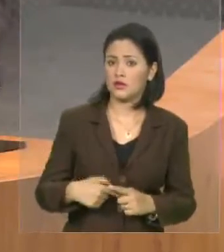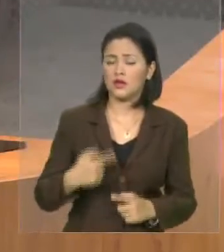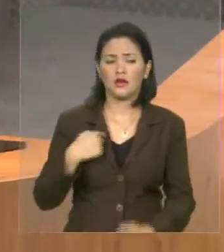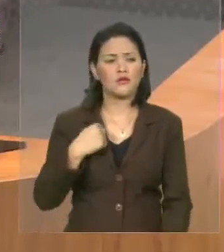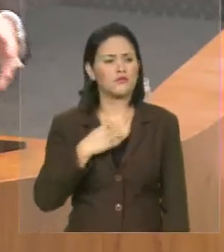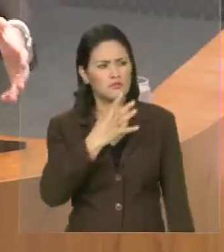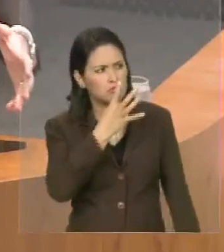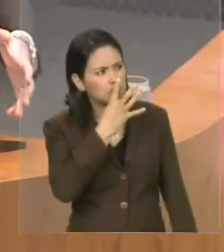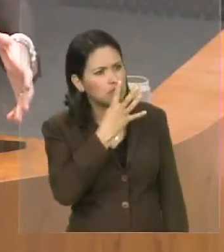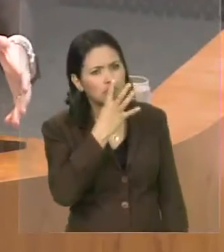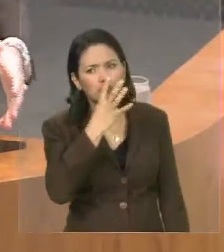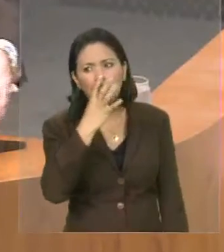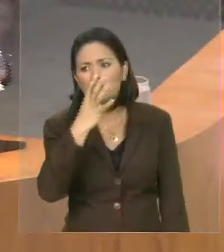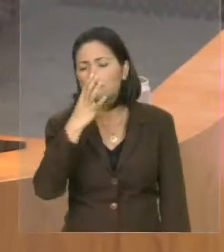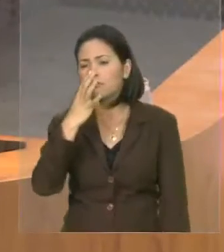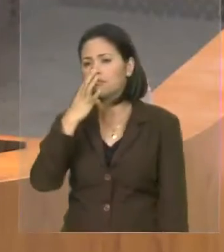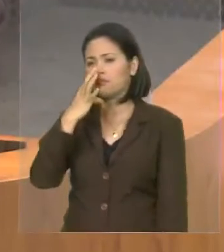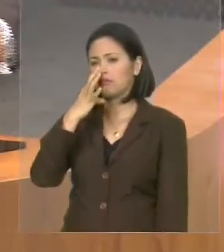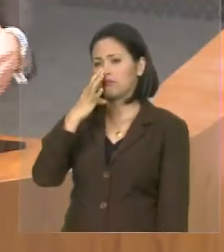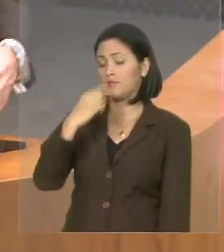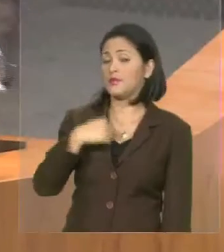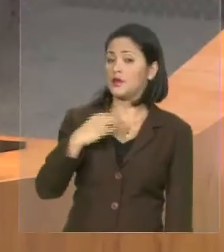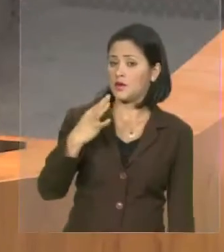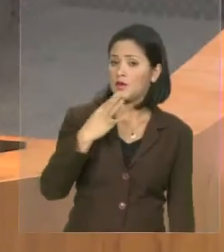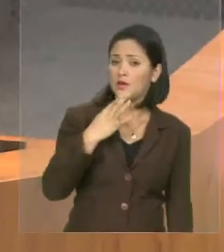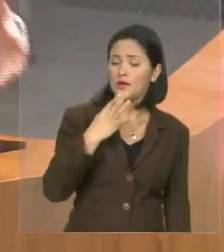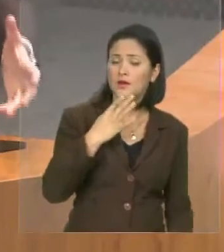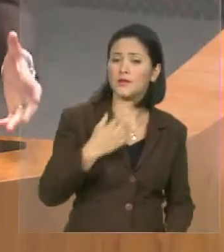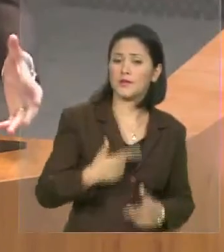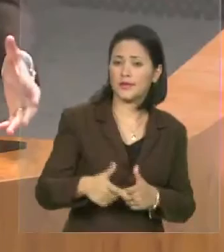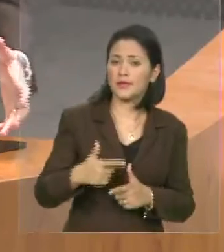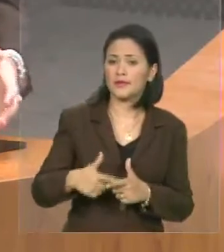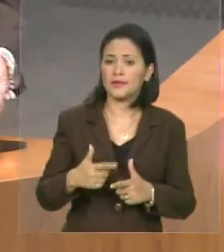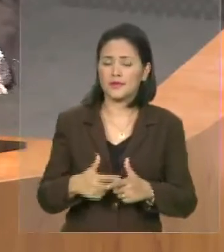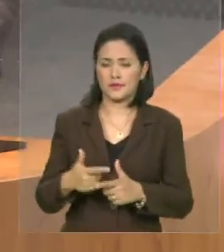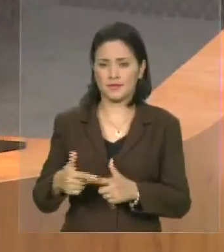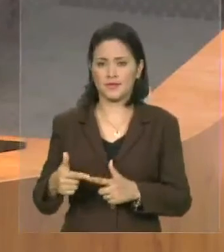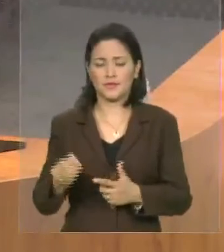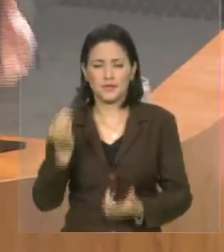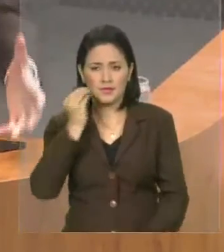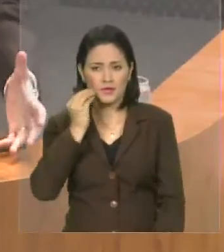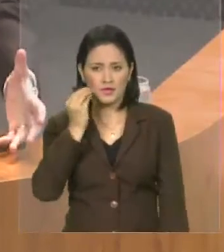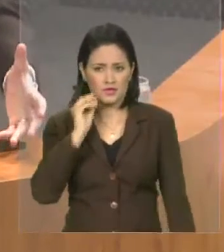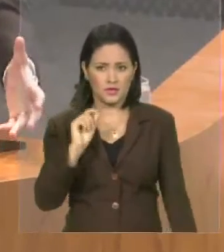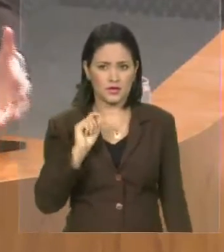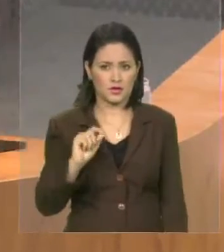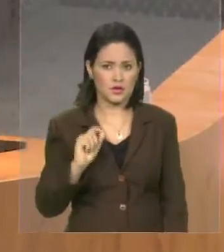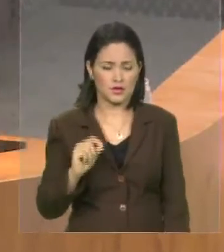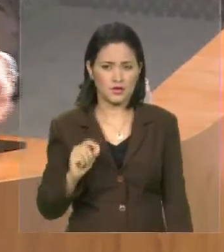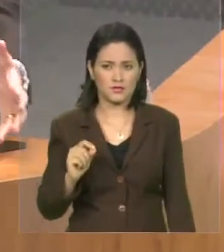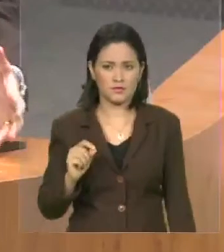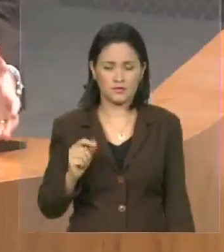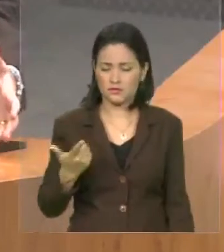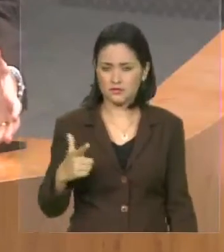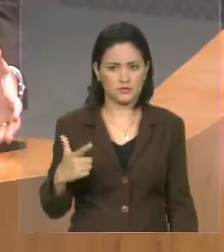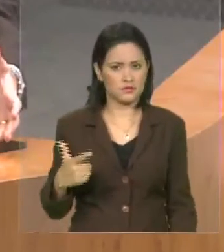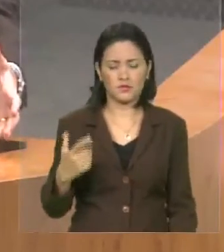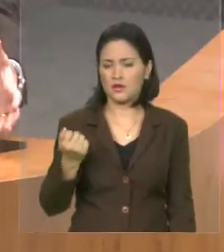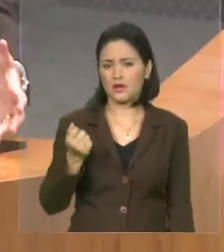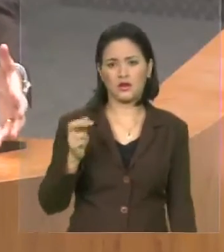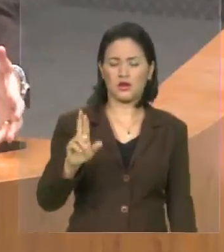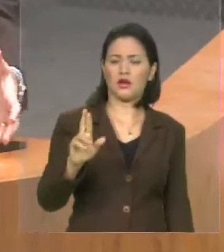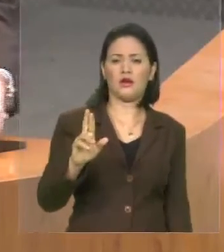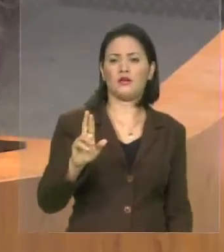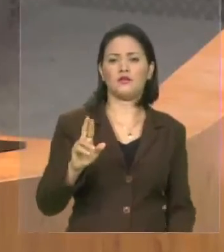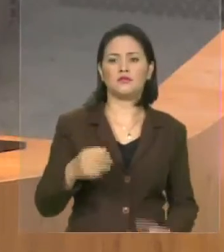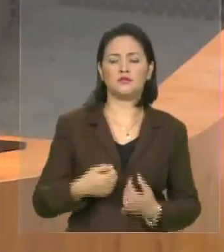e conheço as questões e a gente vê que não tem, que não existe ar-condicionado nos ônibus.